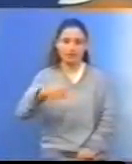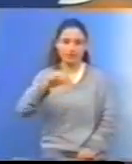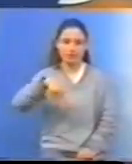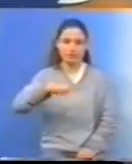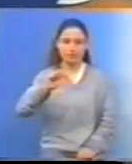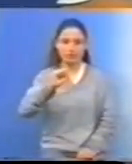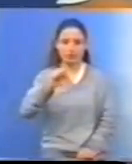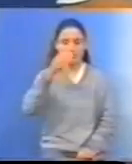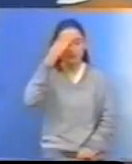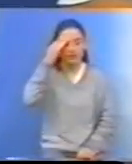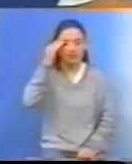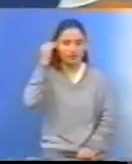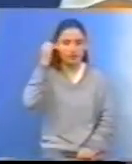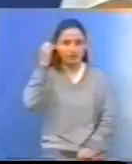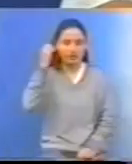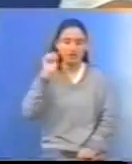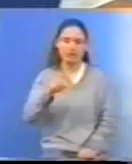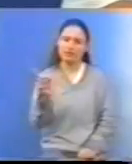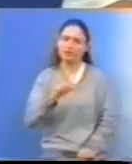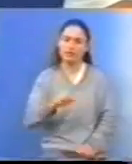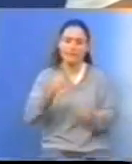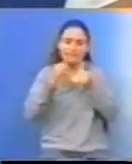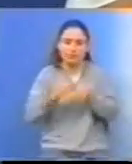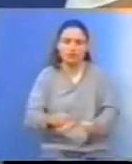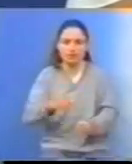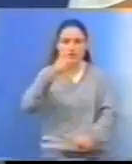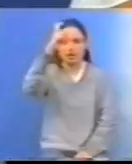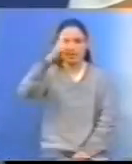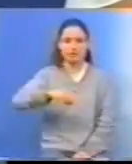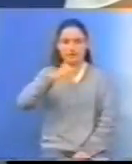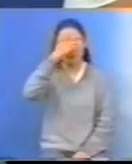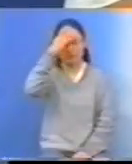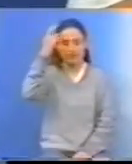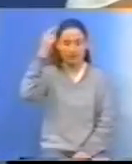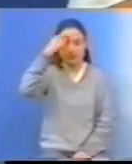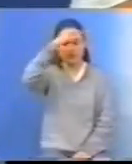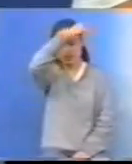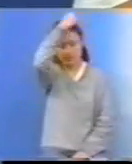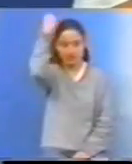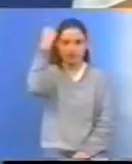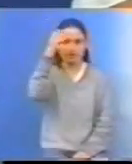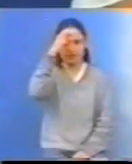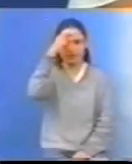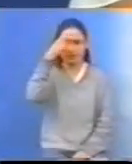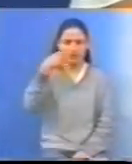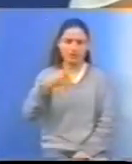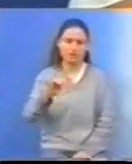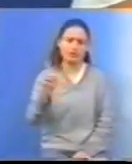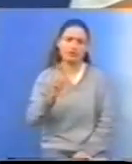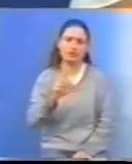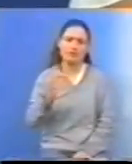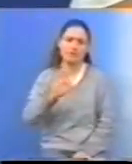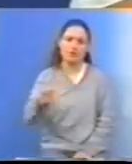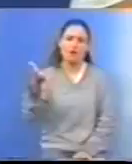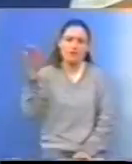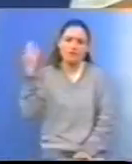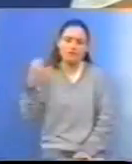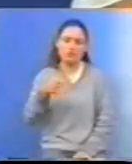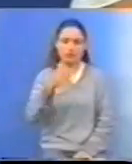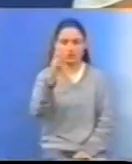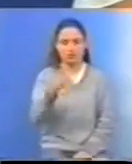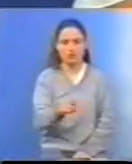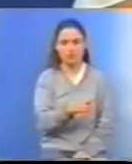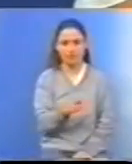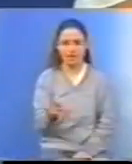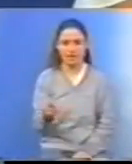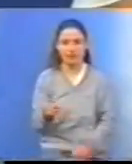Você pergunta, o senhor nunca gostou? Gostei. Eu tenho contado até, claro, eu era muito menino, mas interessante,